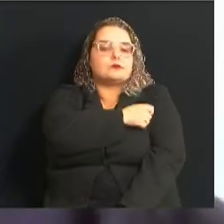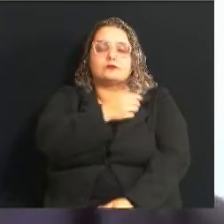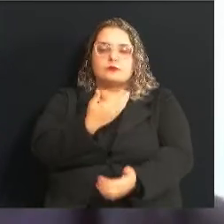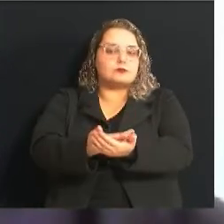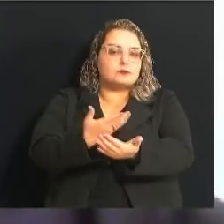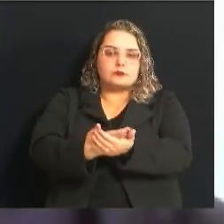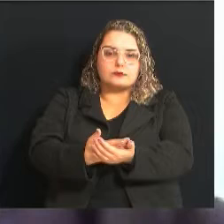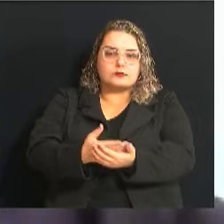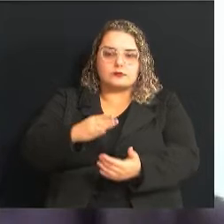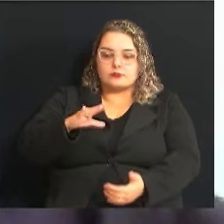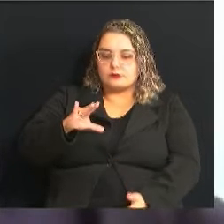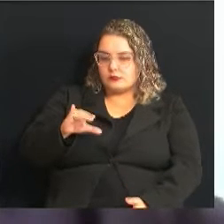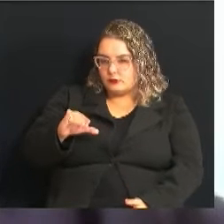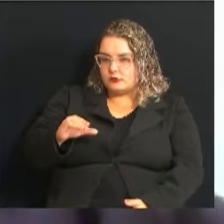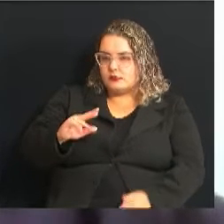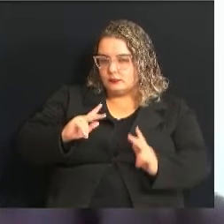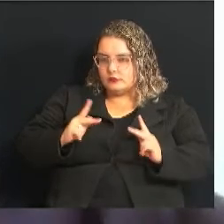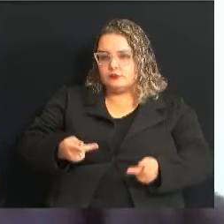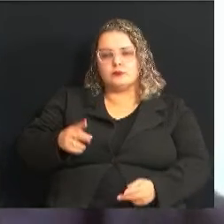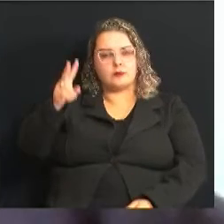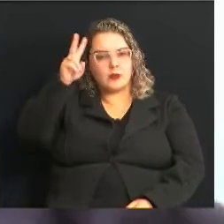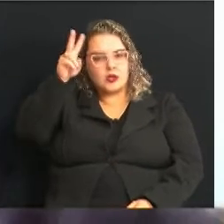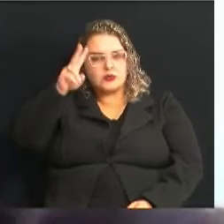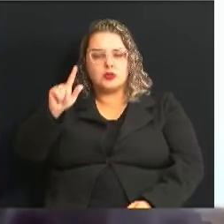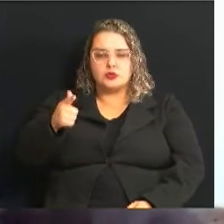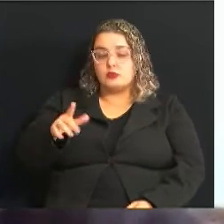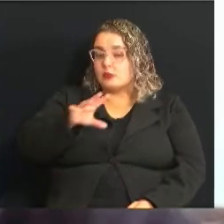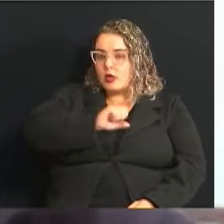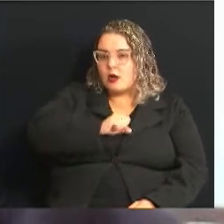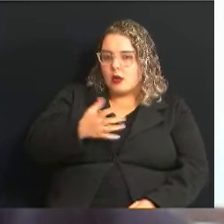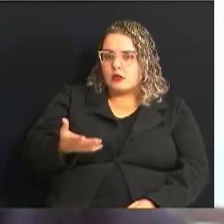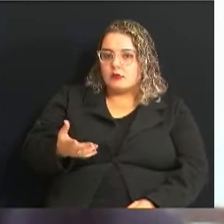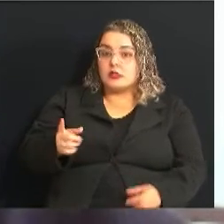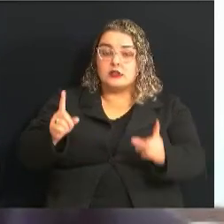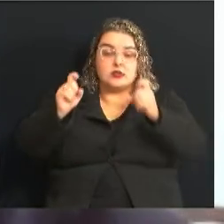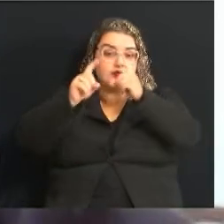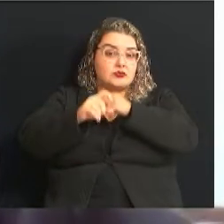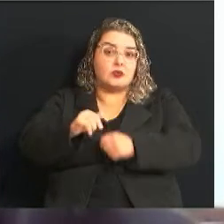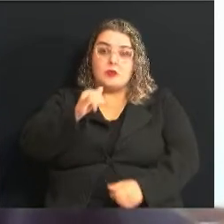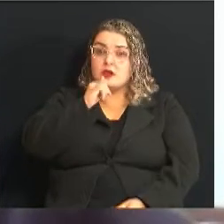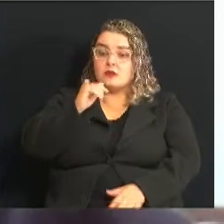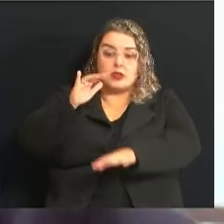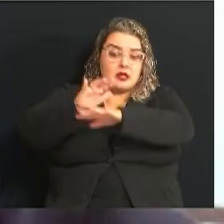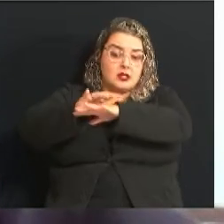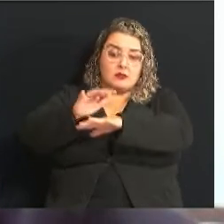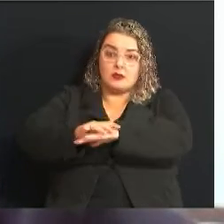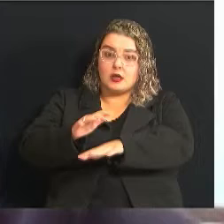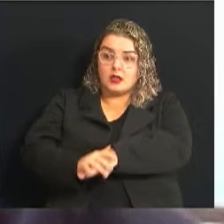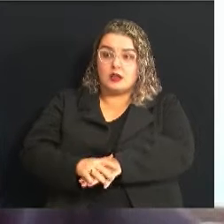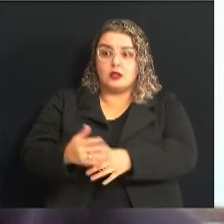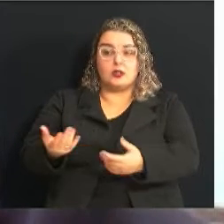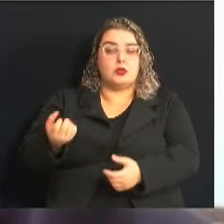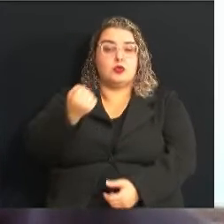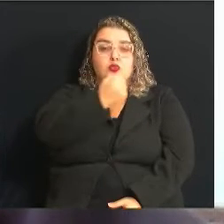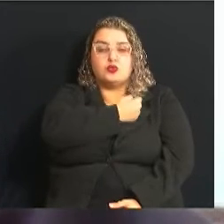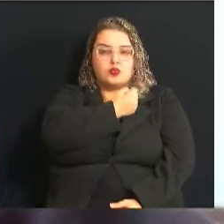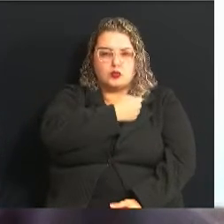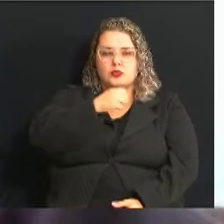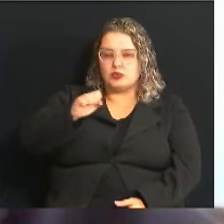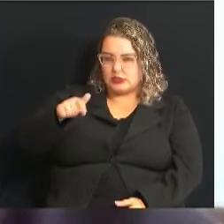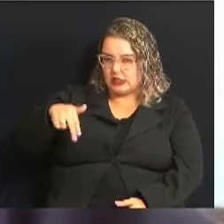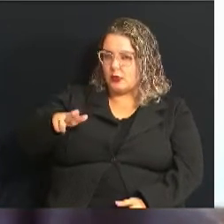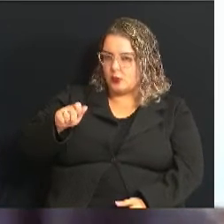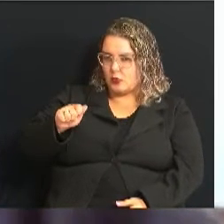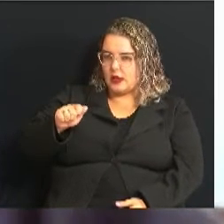ciências humanas, né, gosta muito de história, de geografia. Ele vai ter dificuldade, por exemplo, em matemática, em trabalhar números, equações, mas ele vai ver